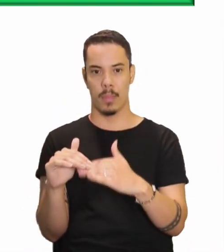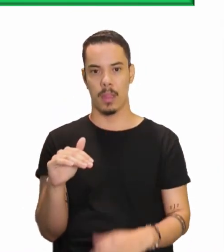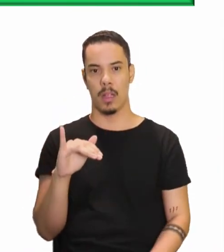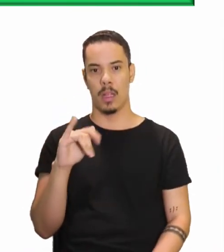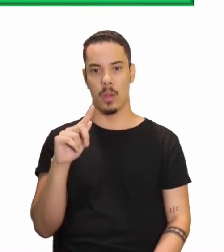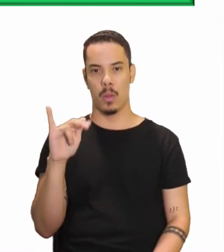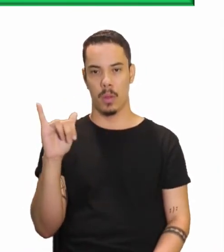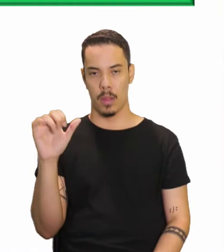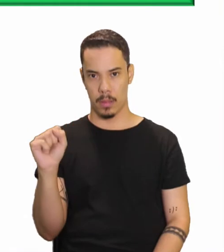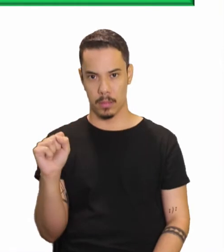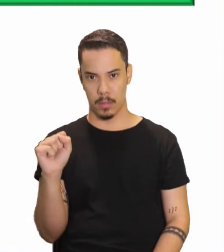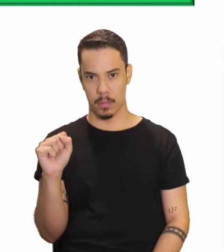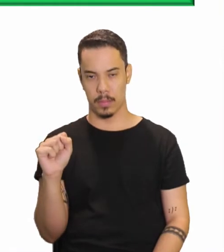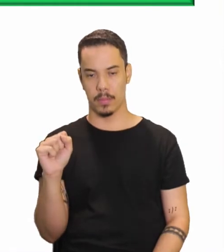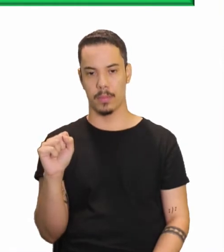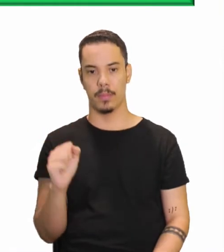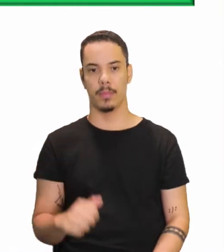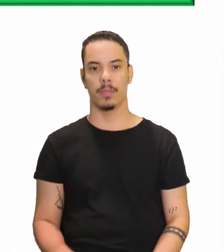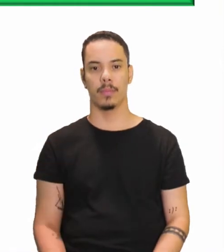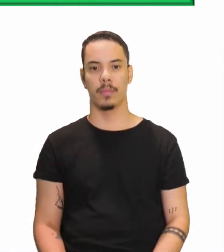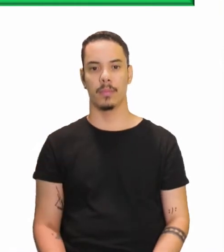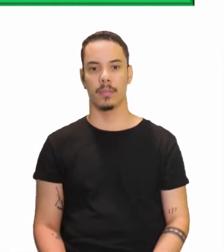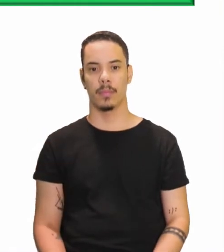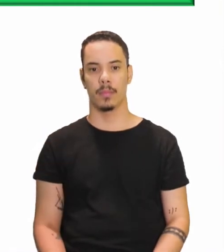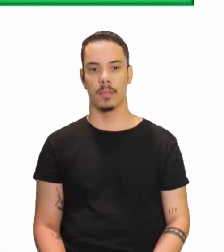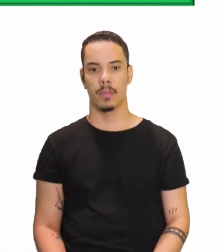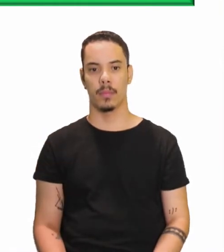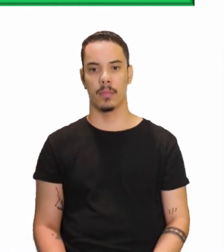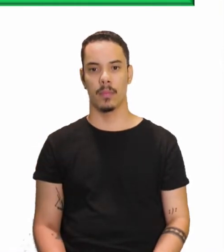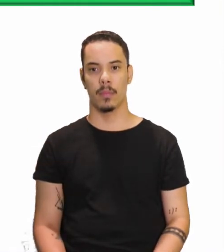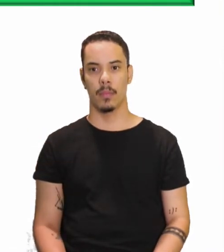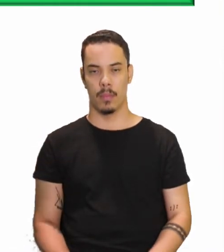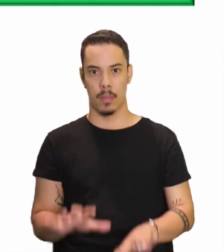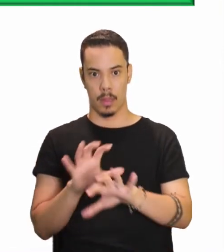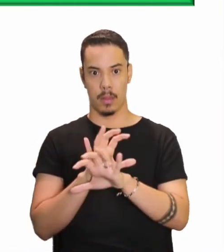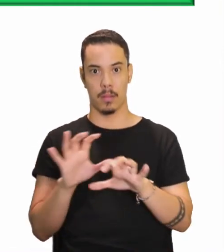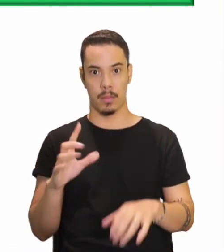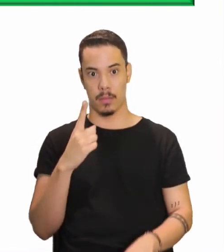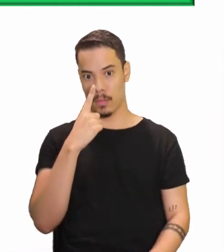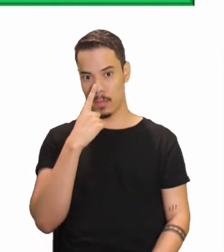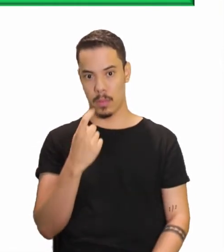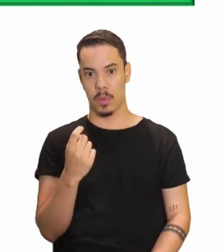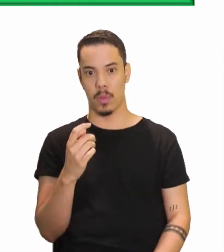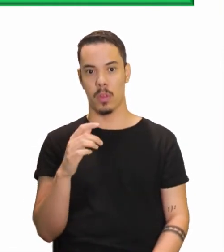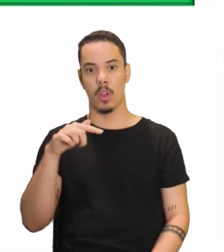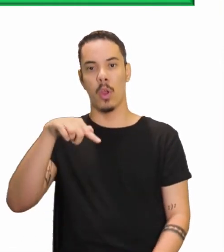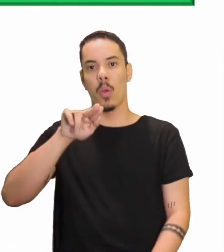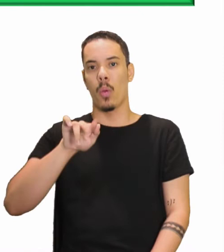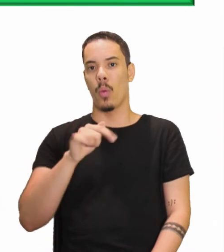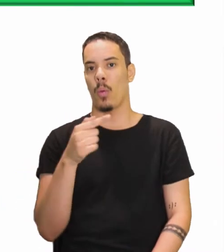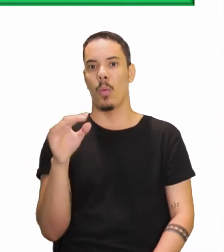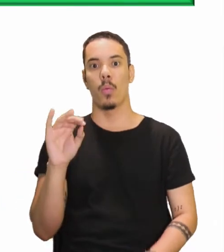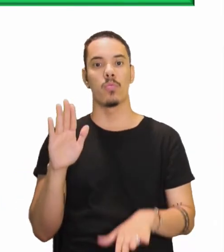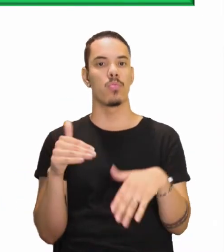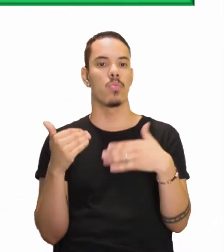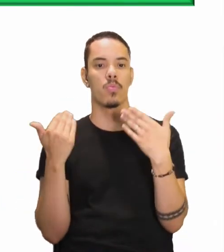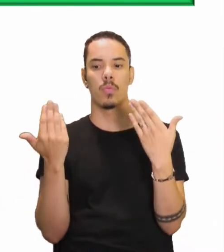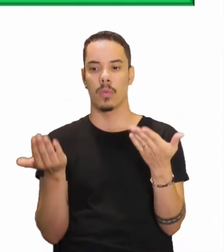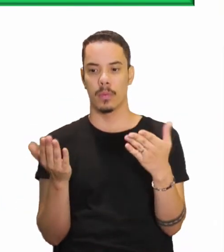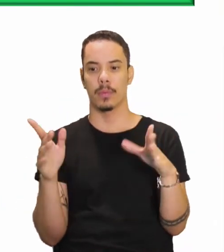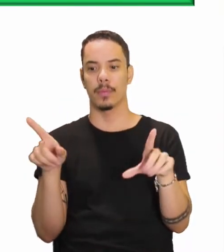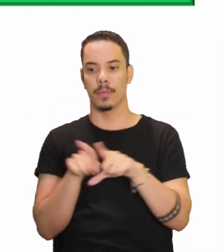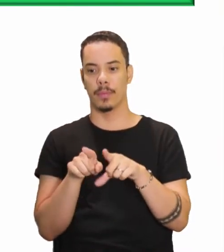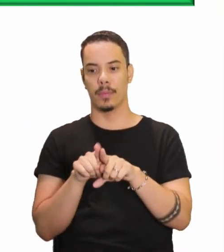guais, semivogal, mais semivogal. E assim, o nasal, quão, certo? Além desse,